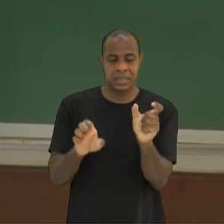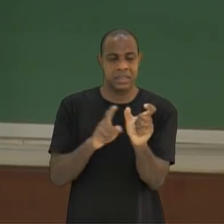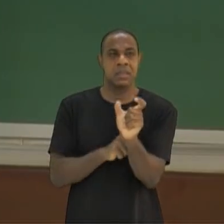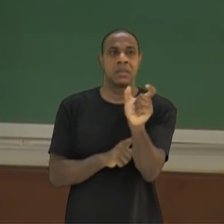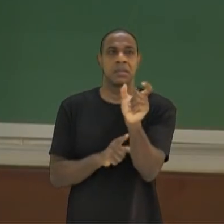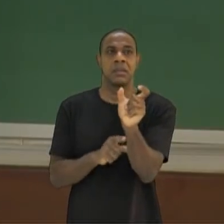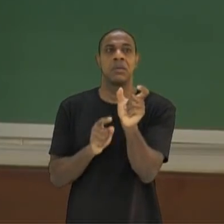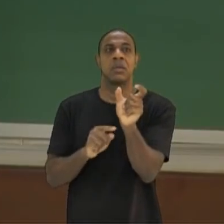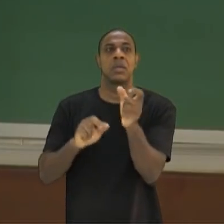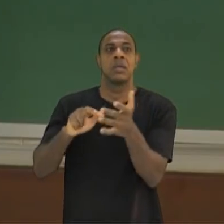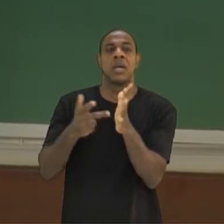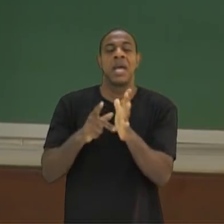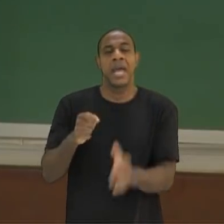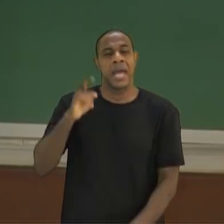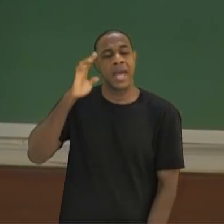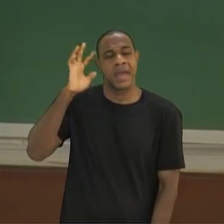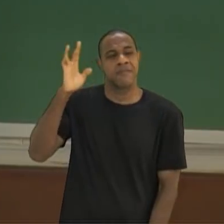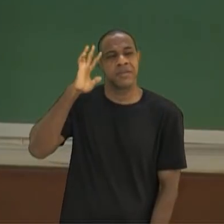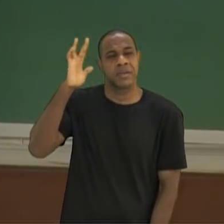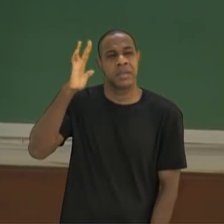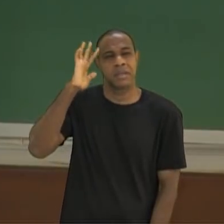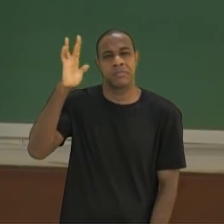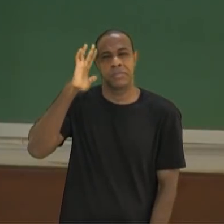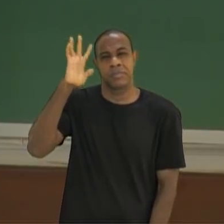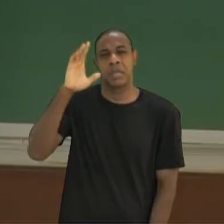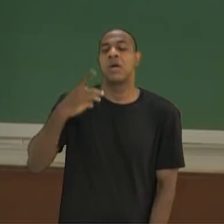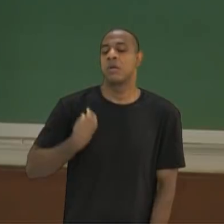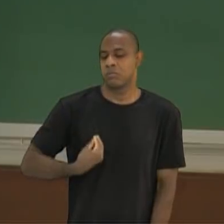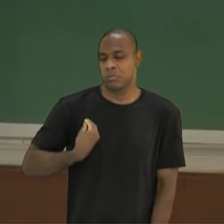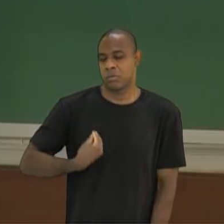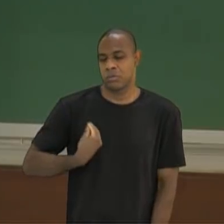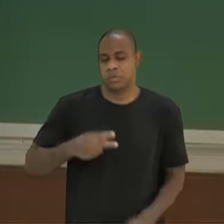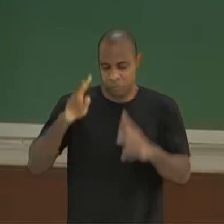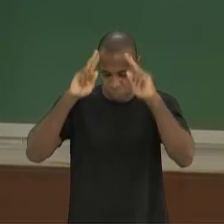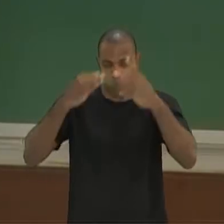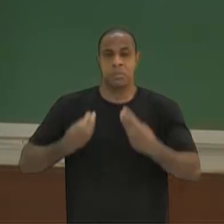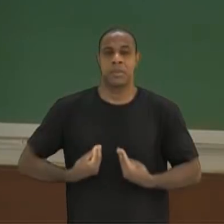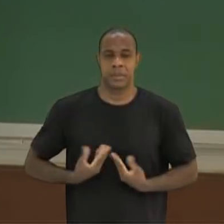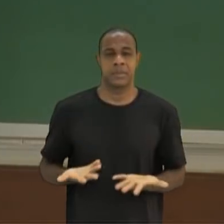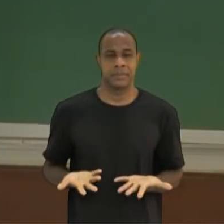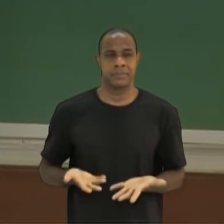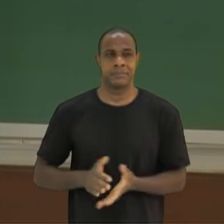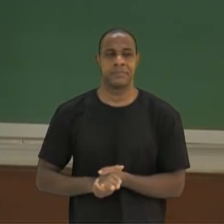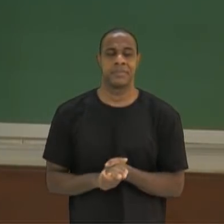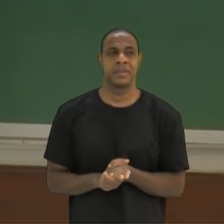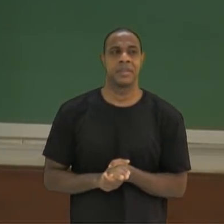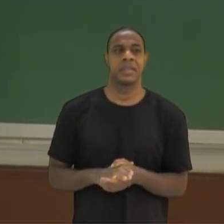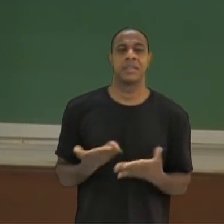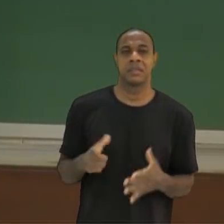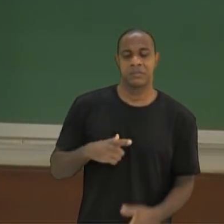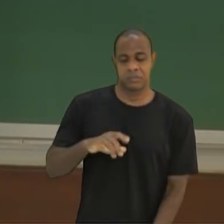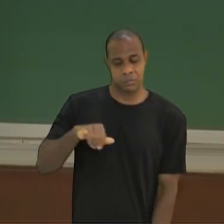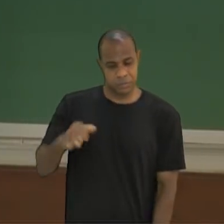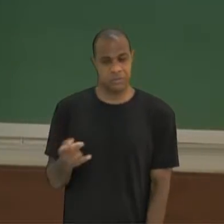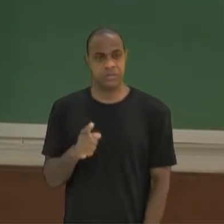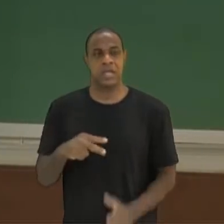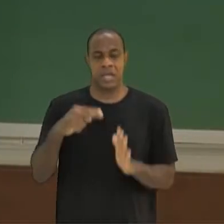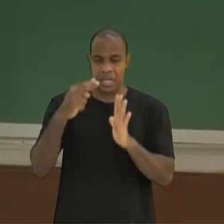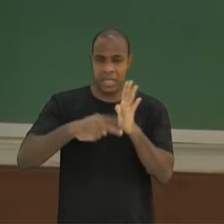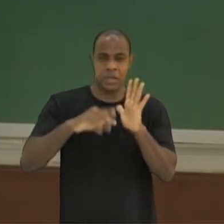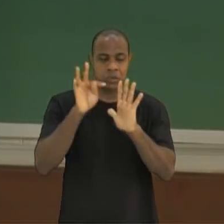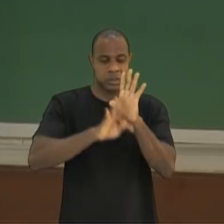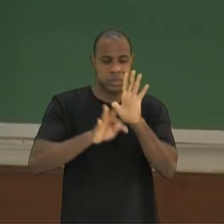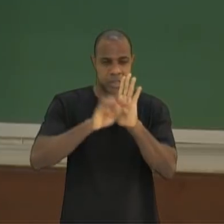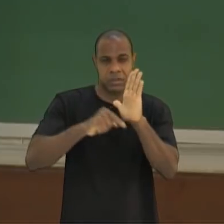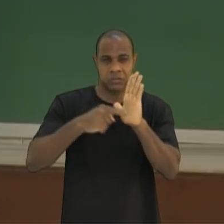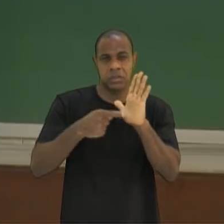faz refletir sobre a brevidade da existência humana. Então vocês tiveram aí a oportunidade de reler o